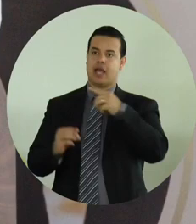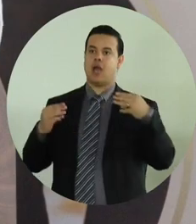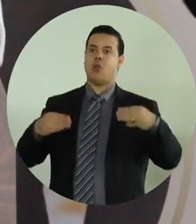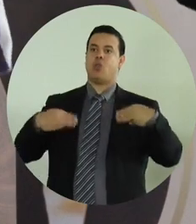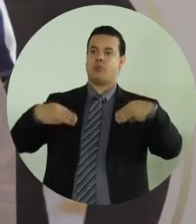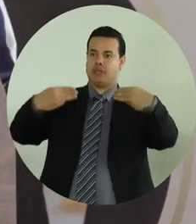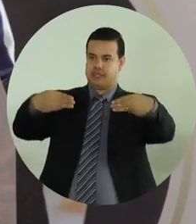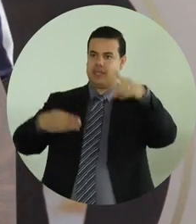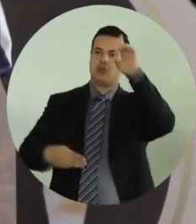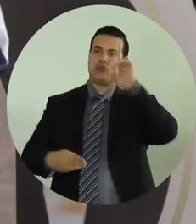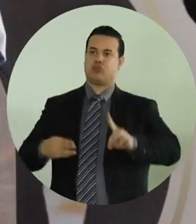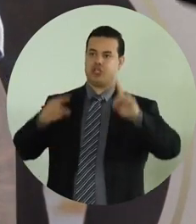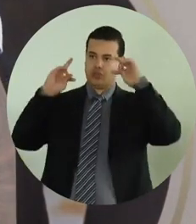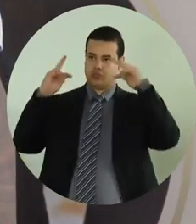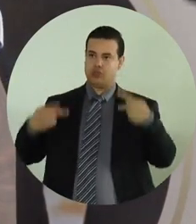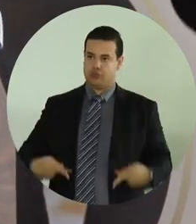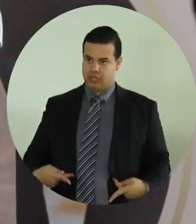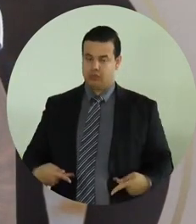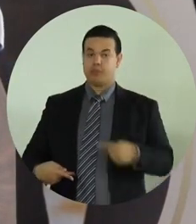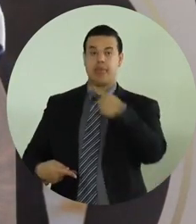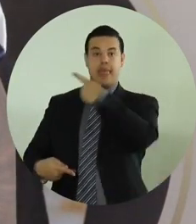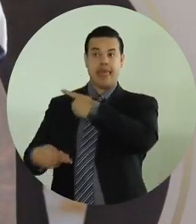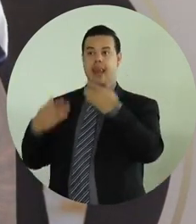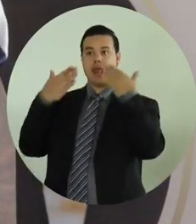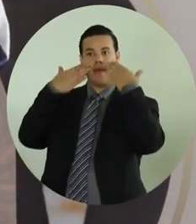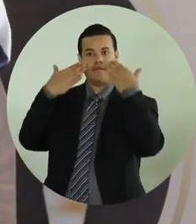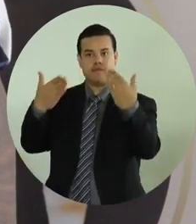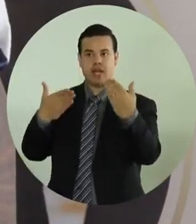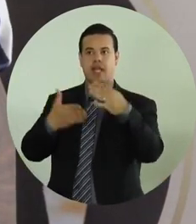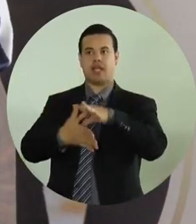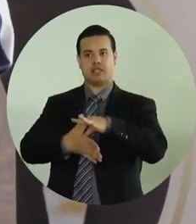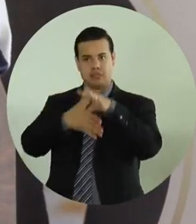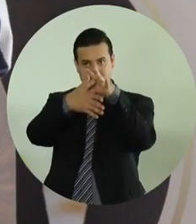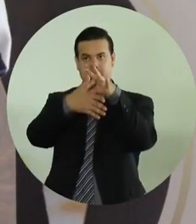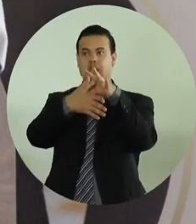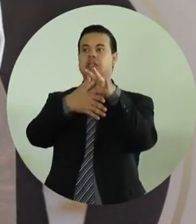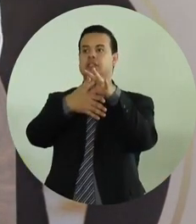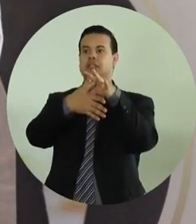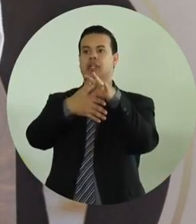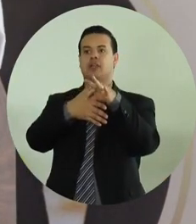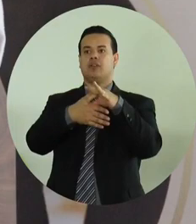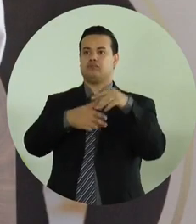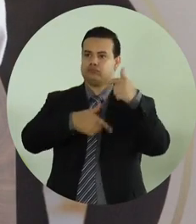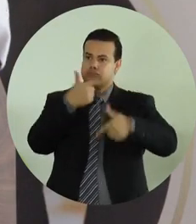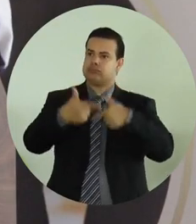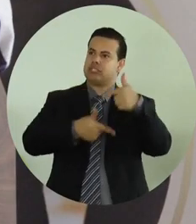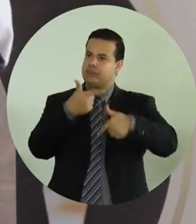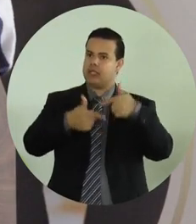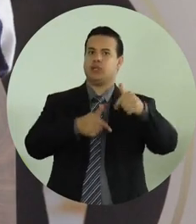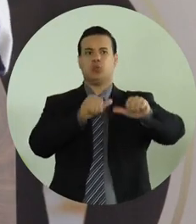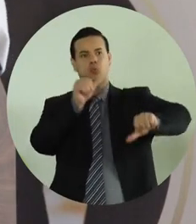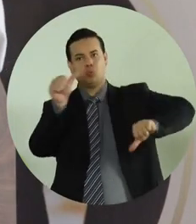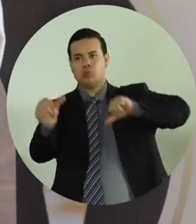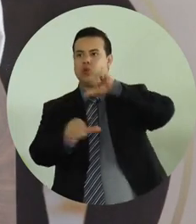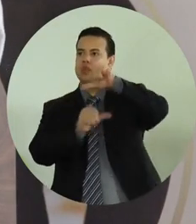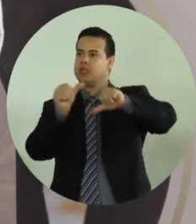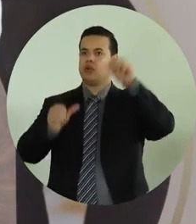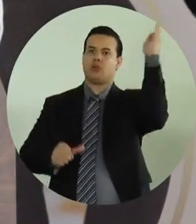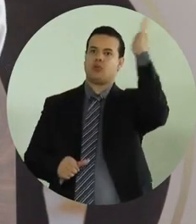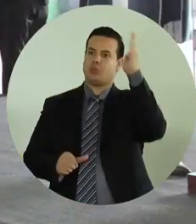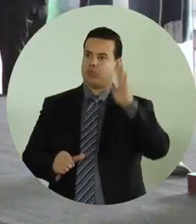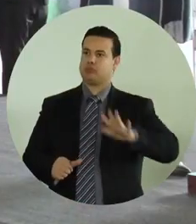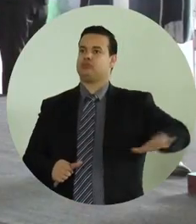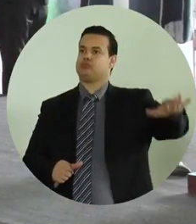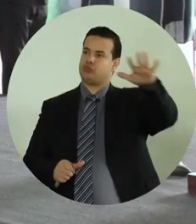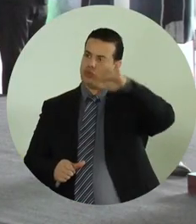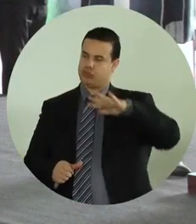à frente dessa pasta, fazendo uma grande modificação no cenário brasileiro. O que